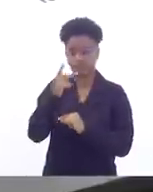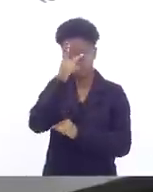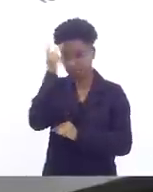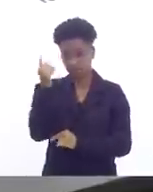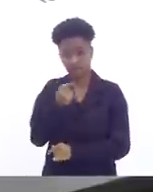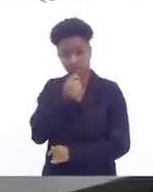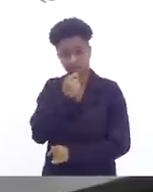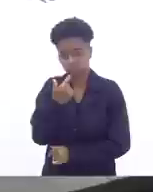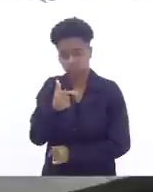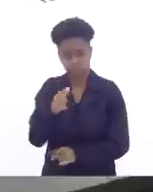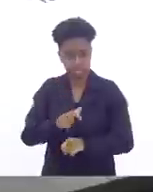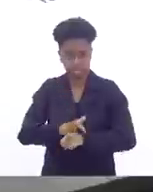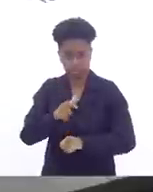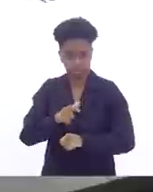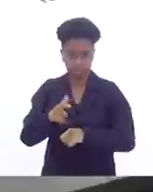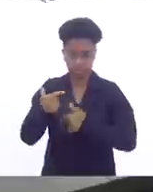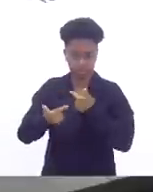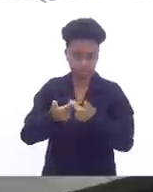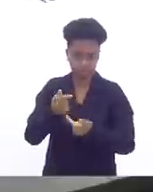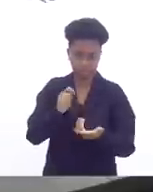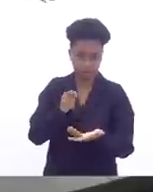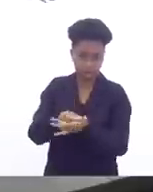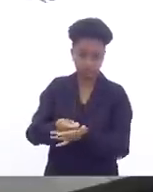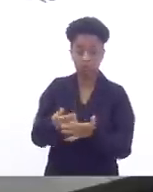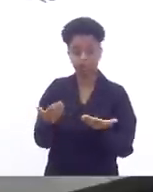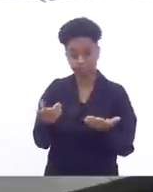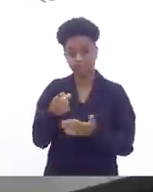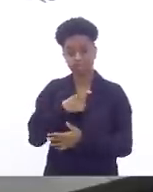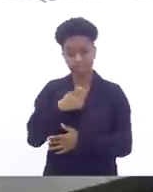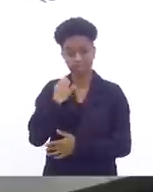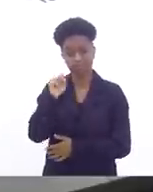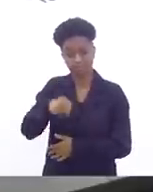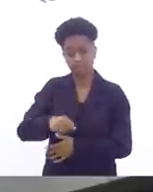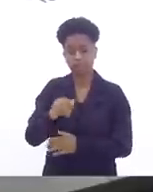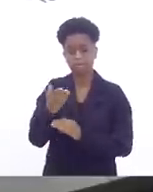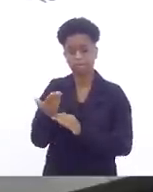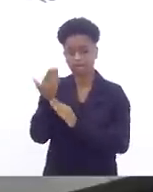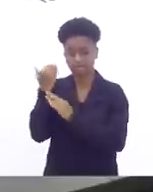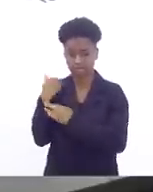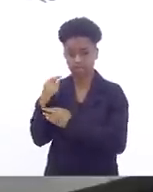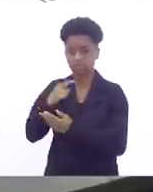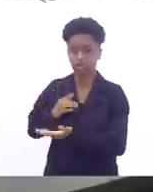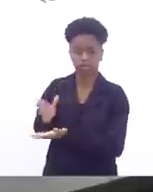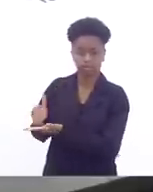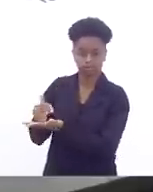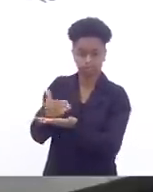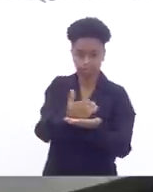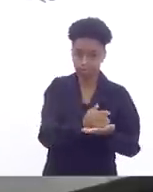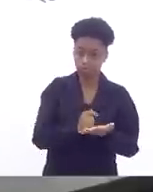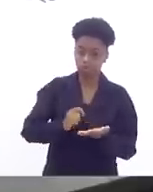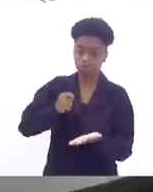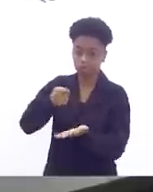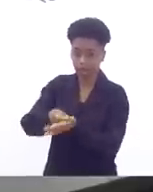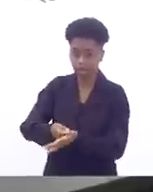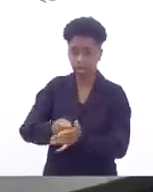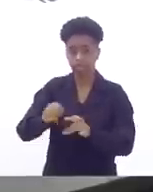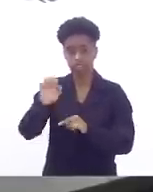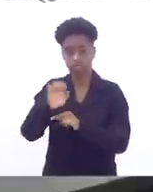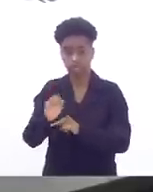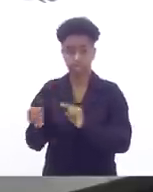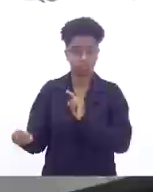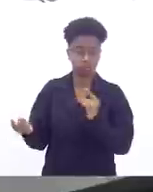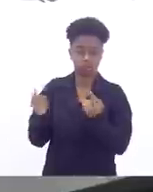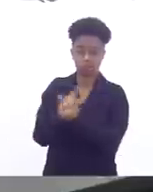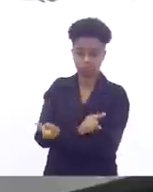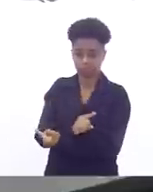o tempo hoje houve mesmo na época né o recolhimento para o Estado ao invés do recolhimento